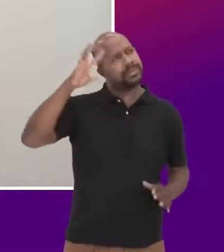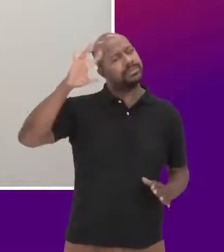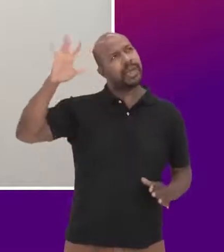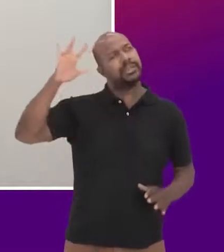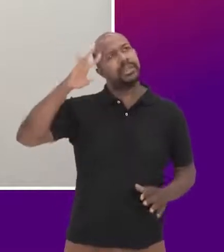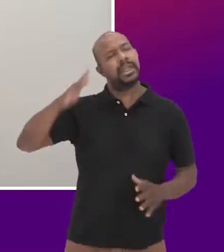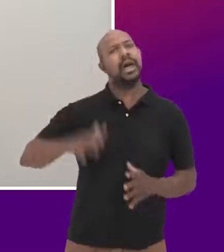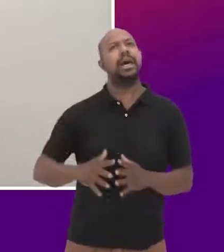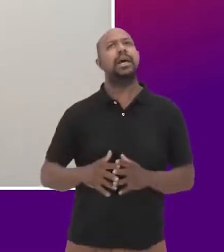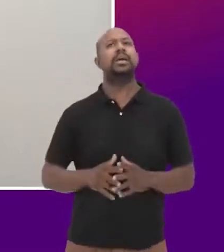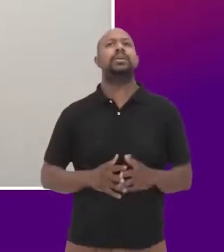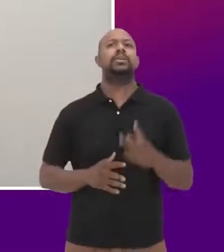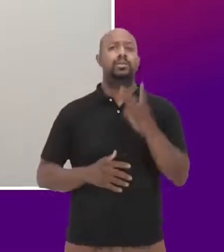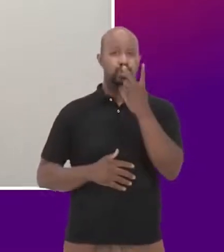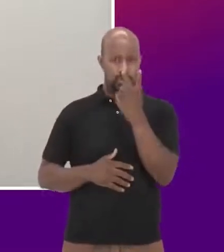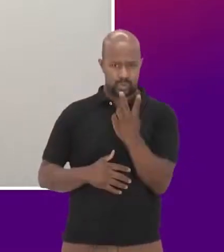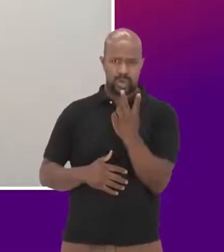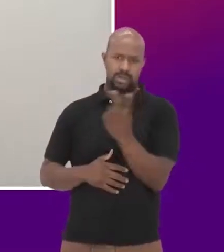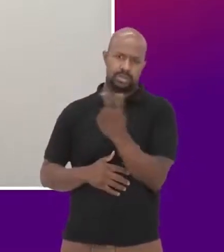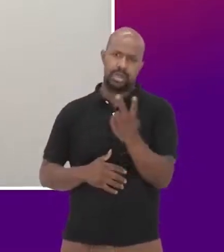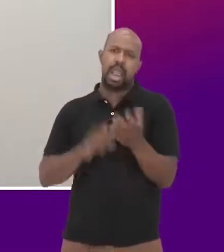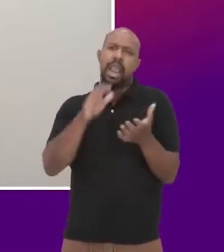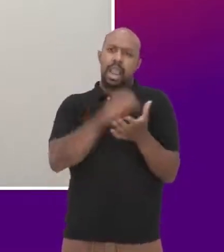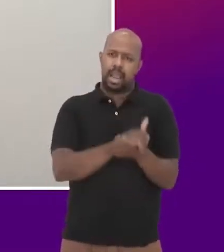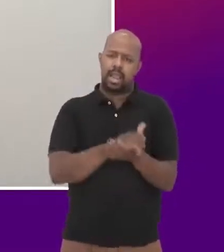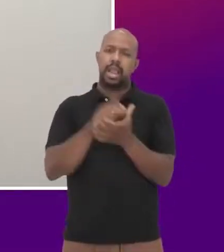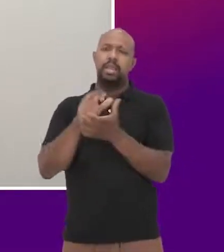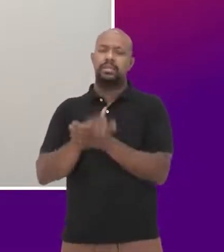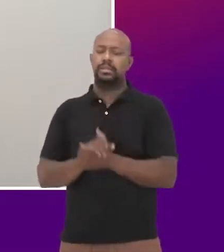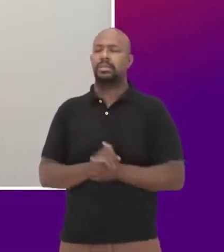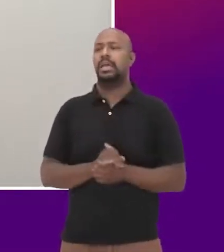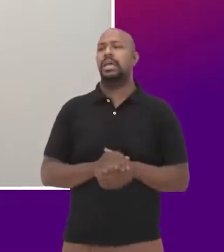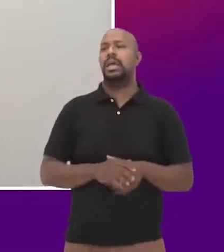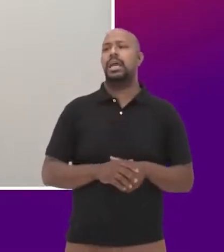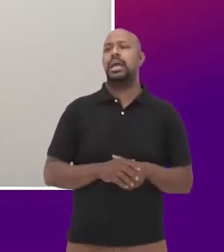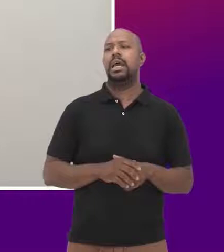imaginar 2 casais de